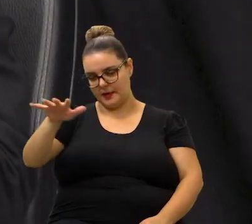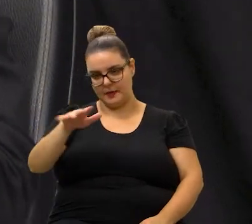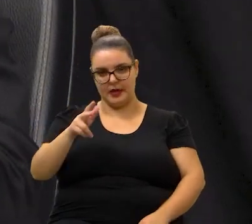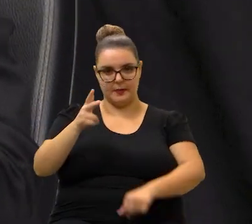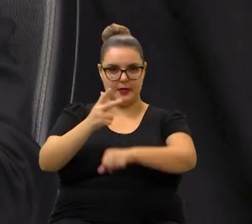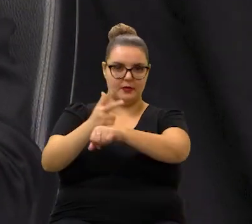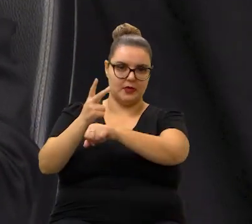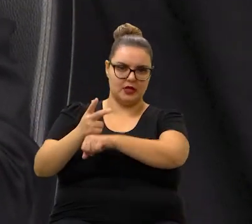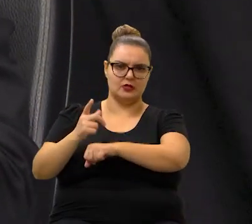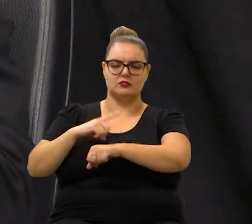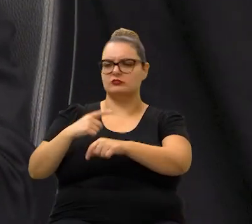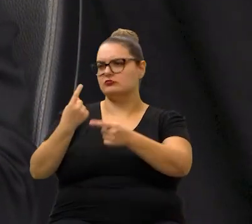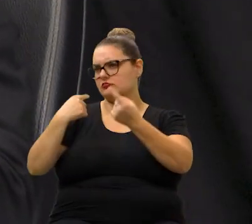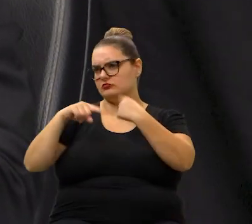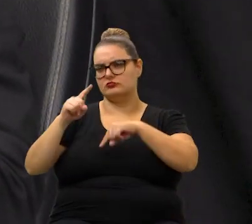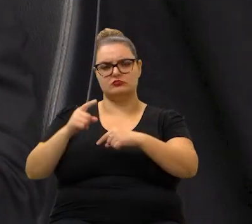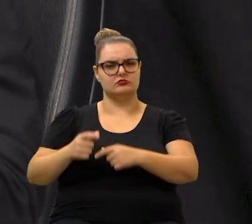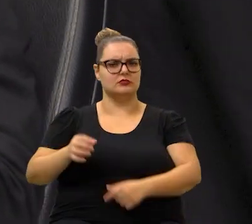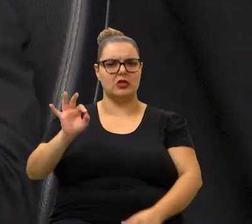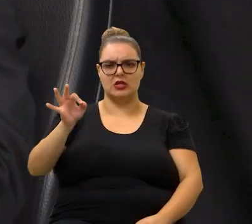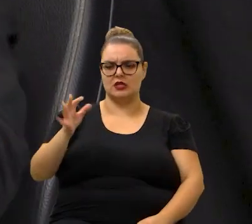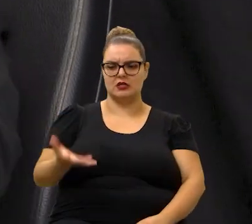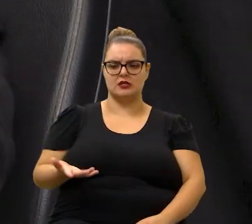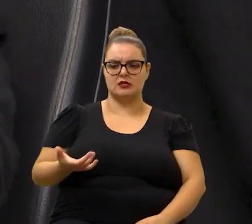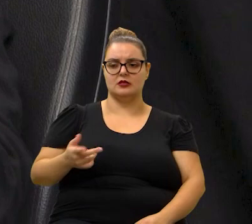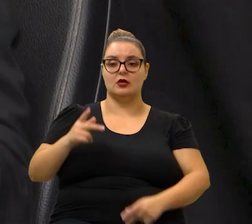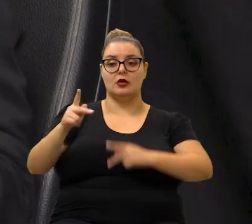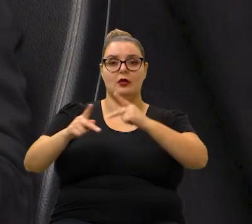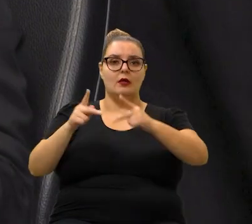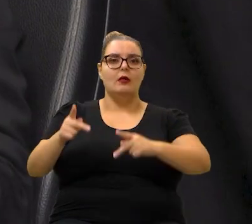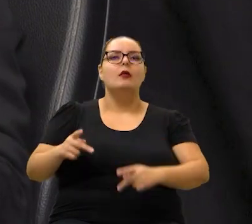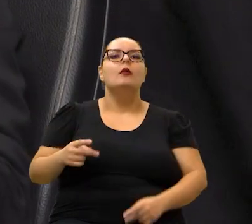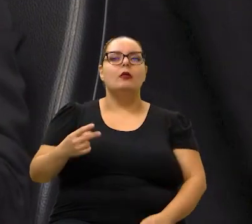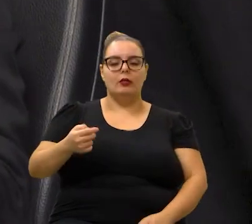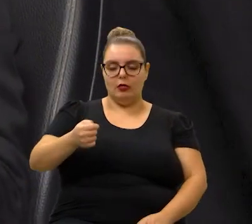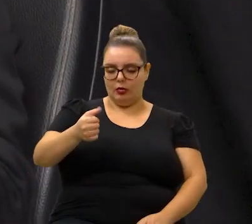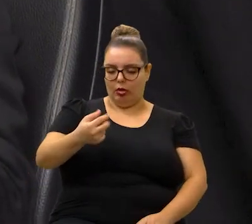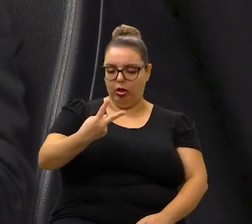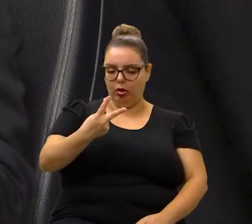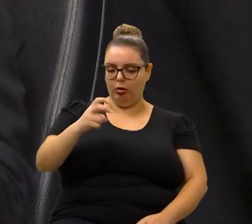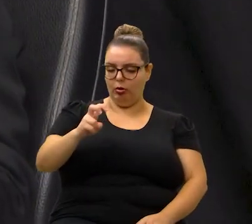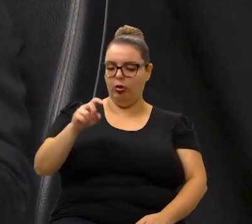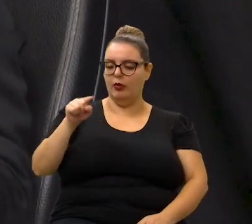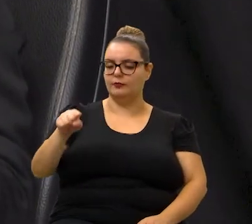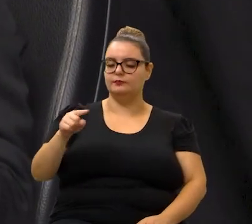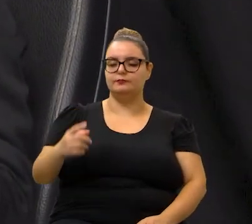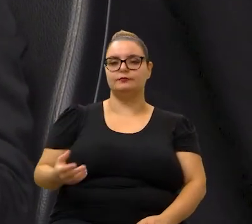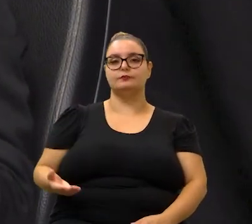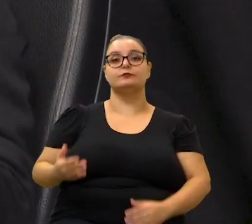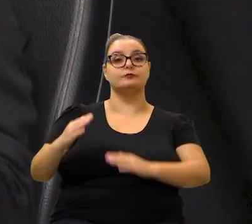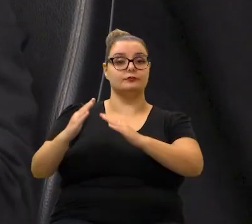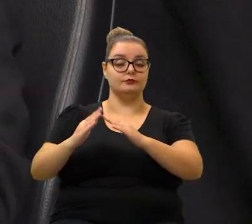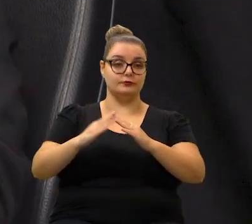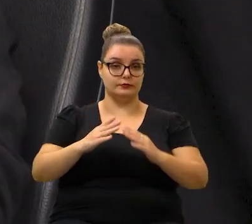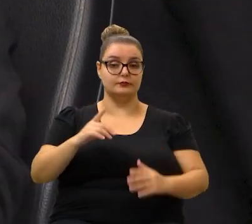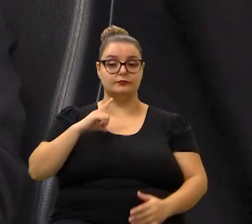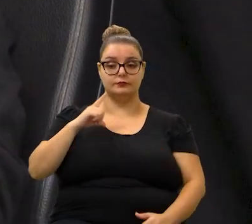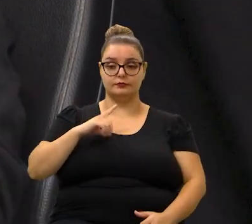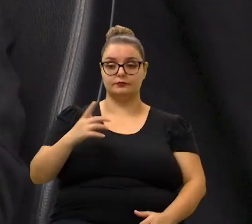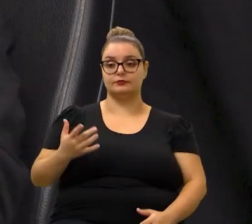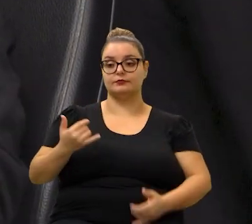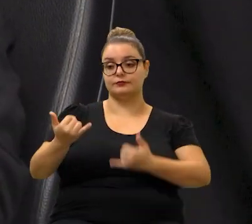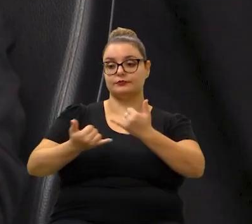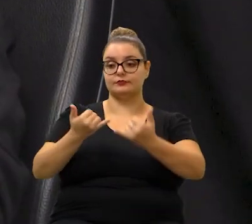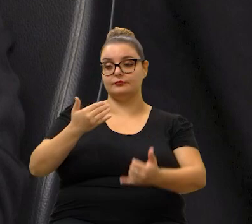tenho certeza que vai ser um sucesso muito grande para aquela população uma população de quase 25.000 habitantes que terão eu